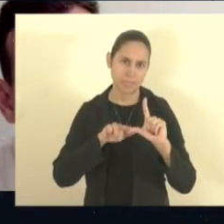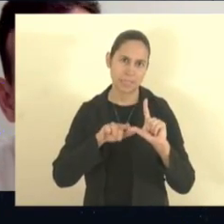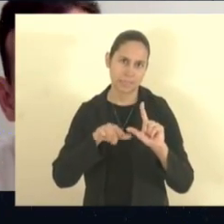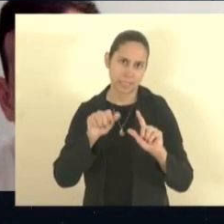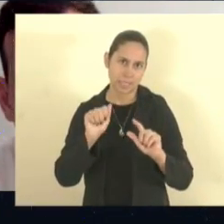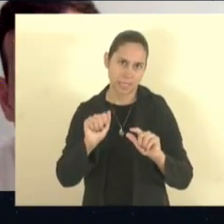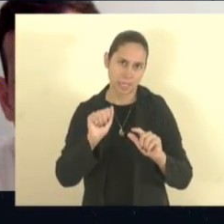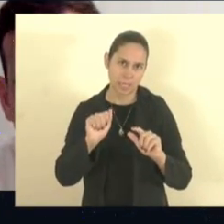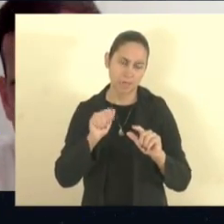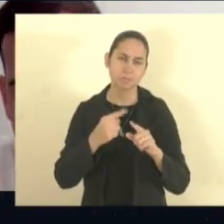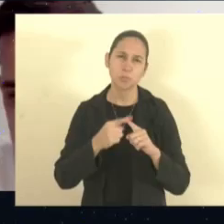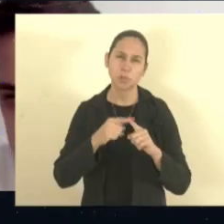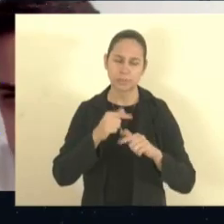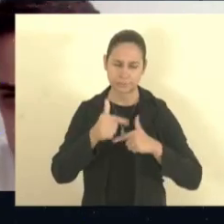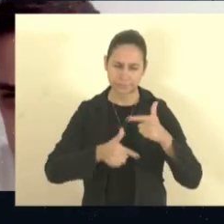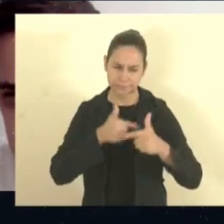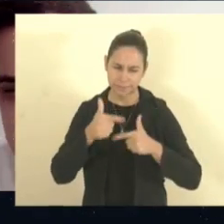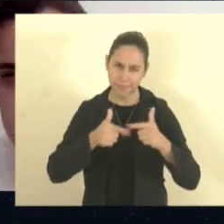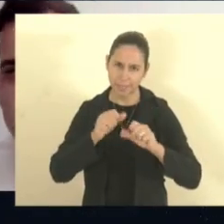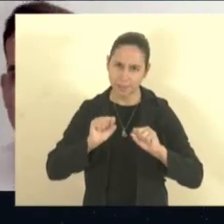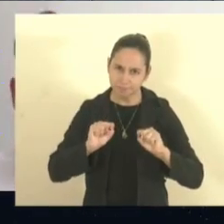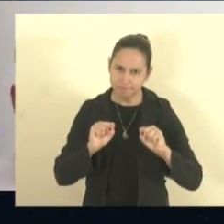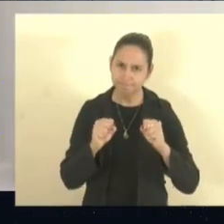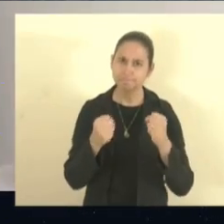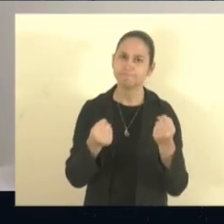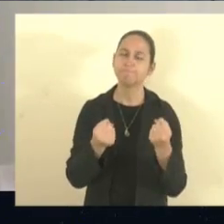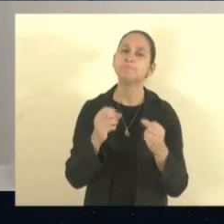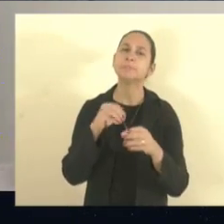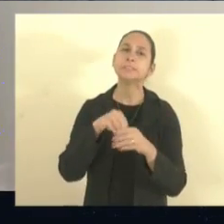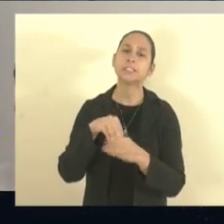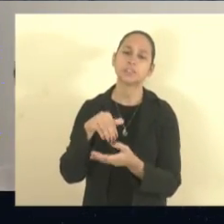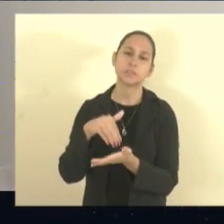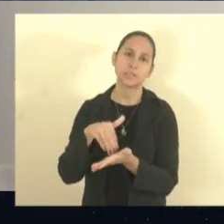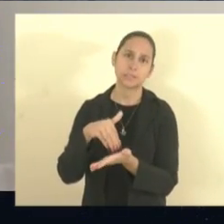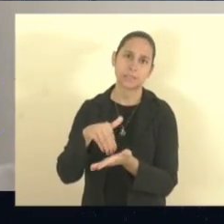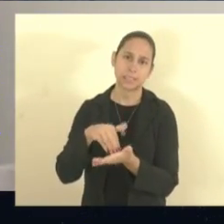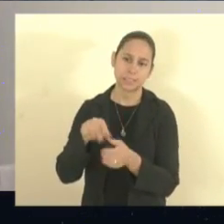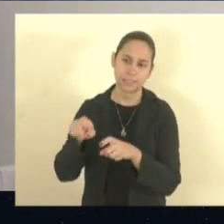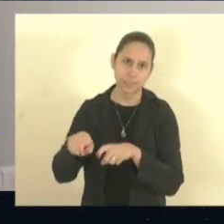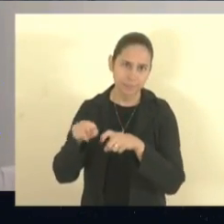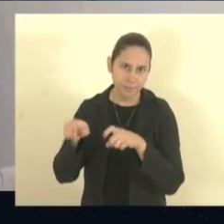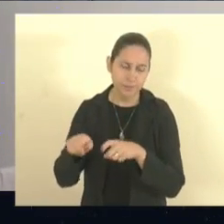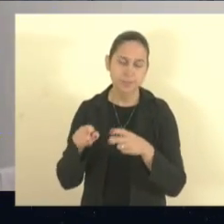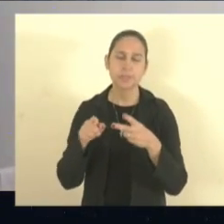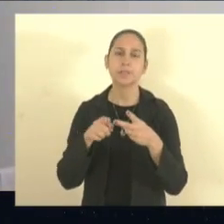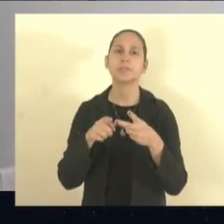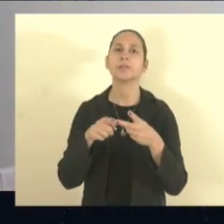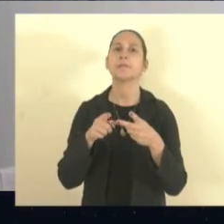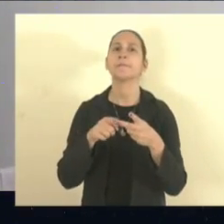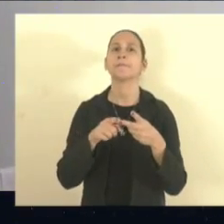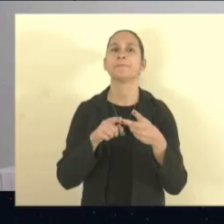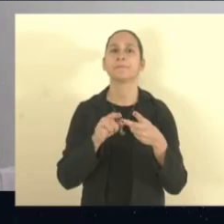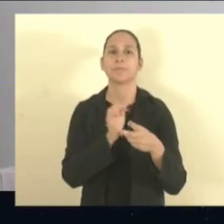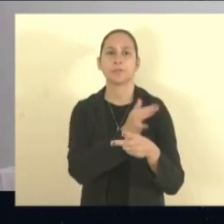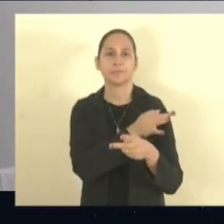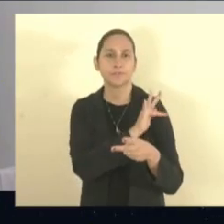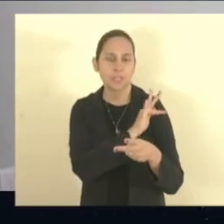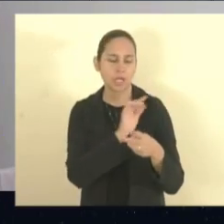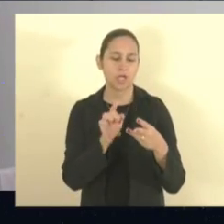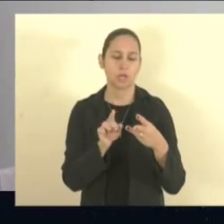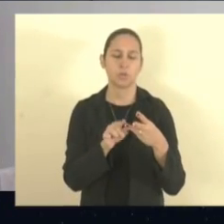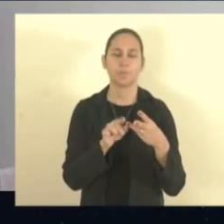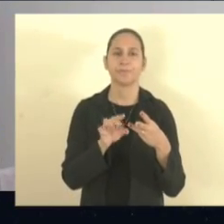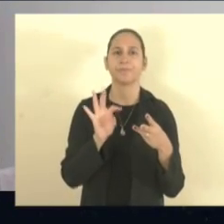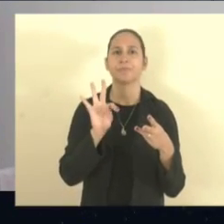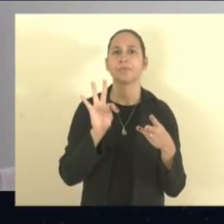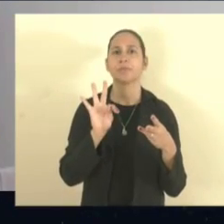esforço extraordinário de nossa Secretaria da Fazenda, de nossos auditores fiscais, de nossos consultores do Tesouro, de